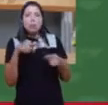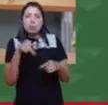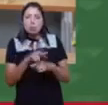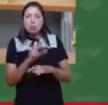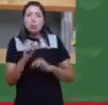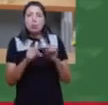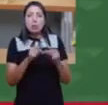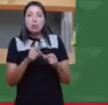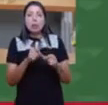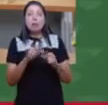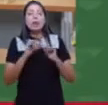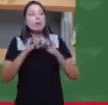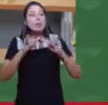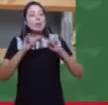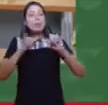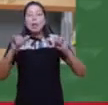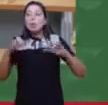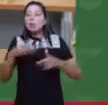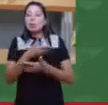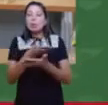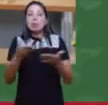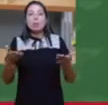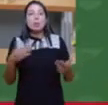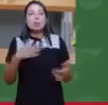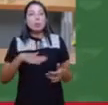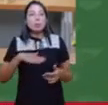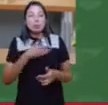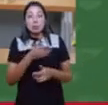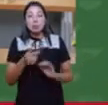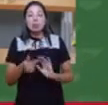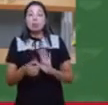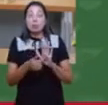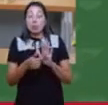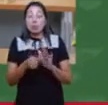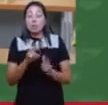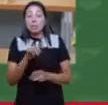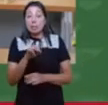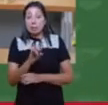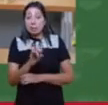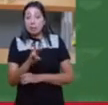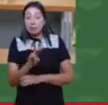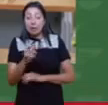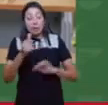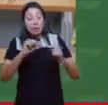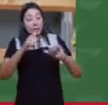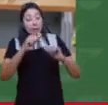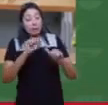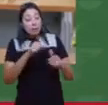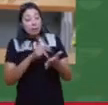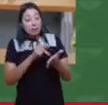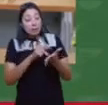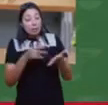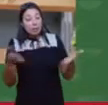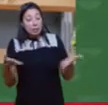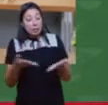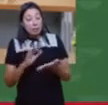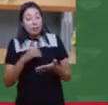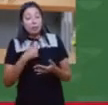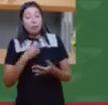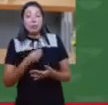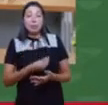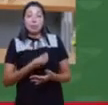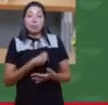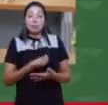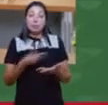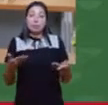continua anunciando em todos os lugares. Eu gostaria que vocês ajudassem Arlindo e Odair a avaliar exatamente esse momento que nós estamos